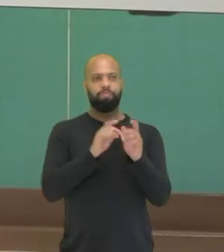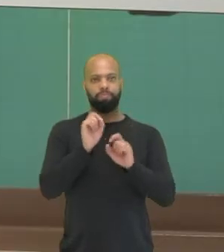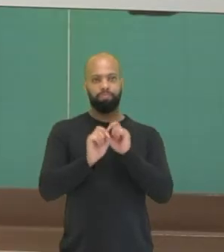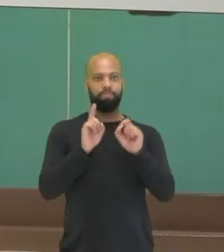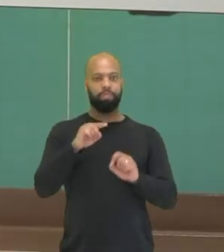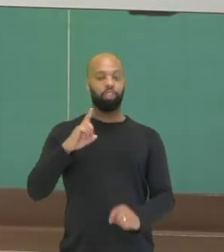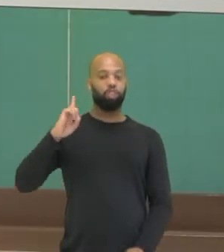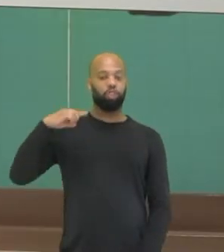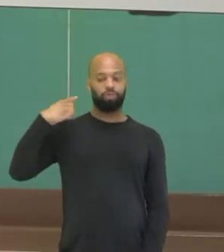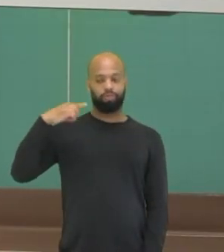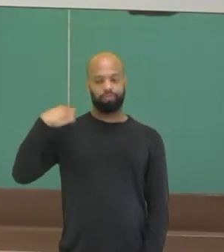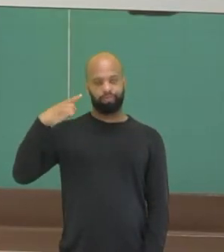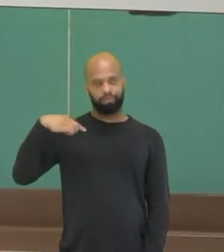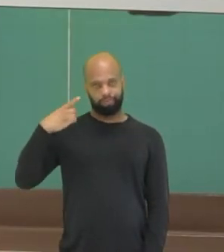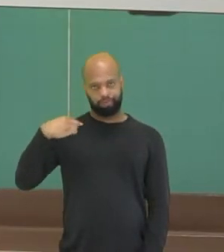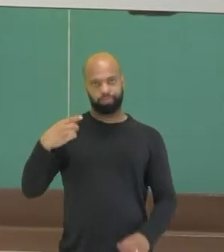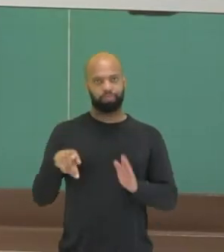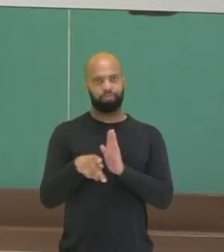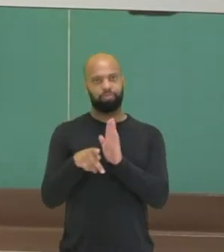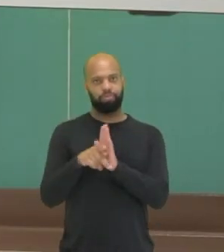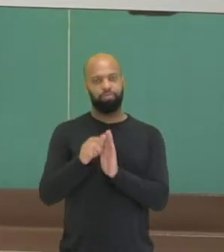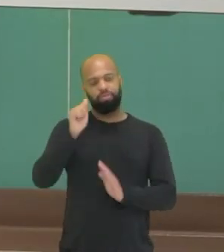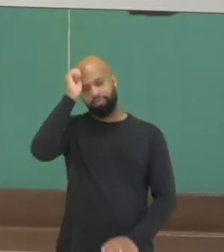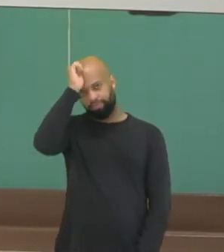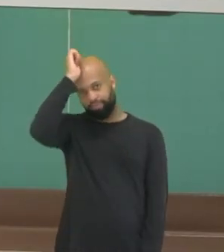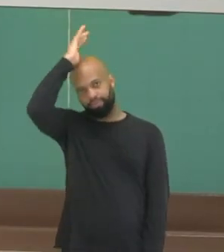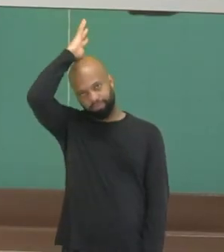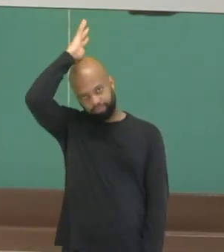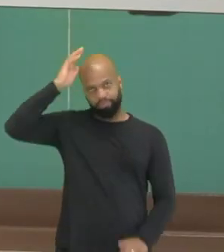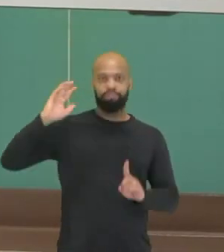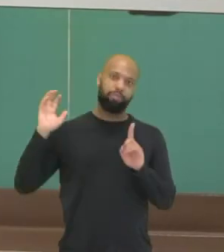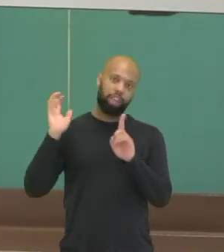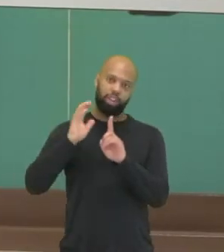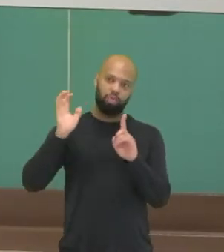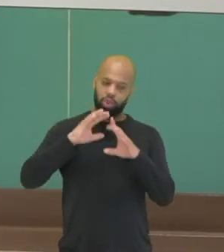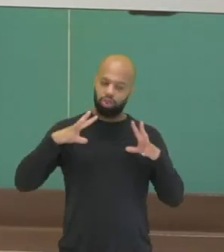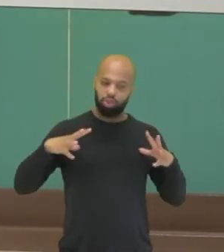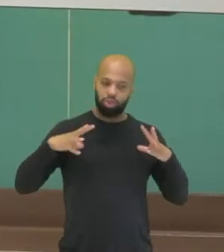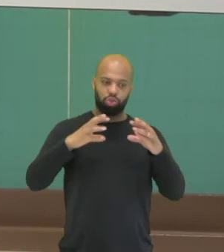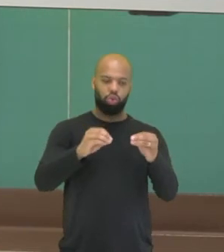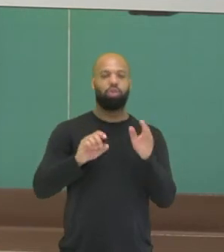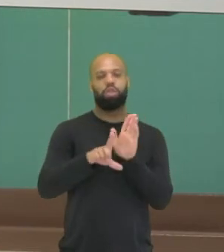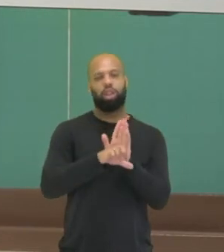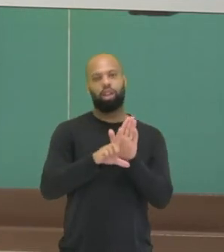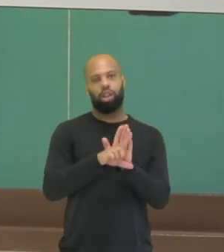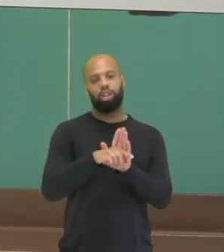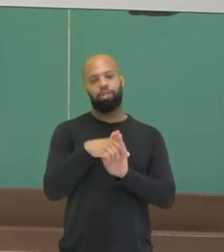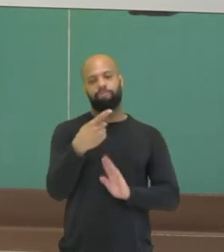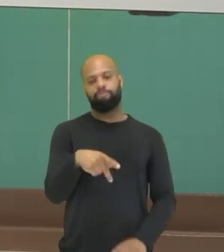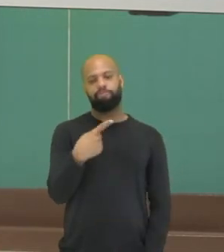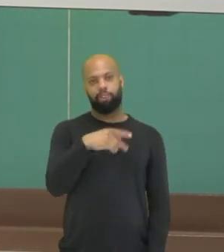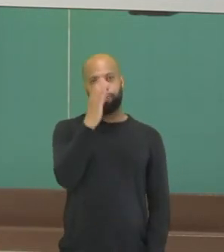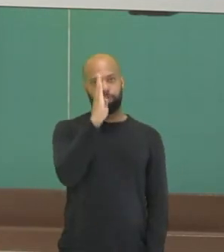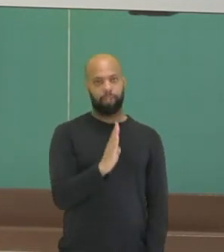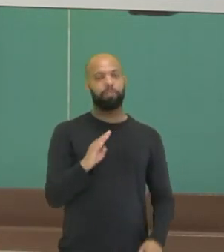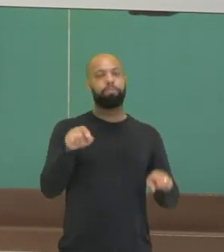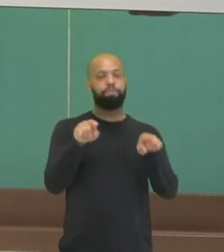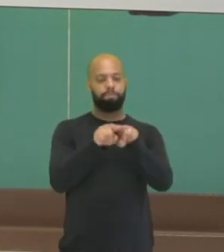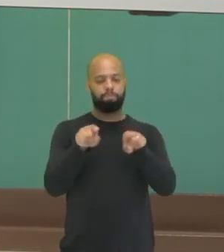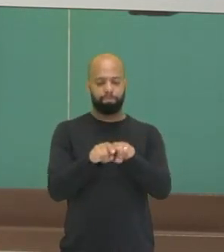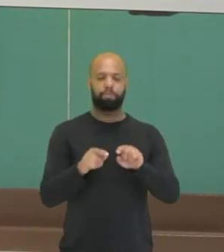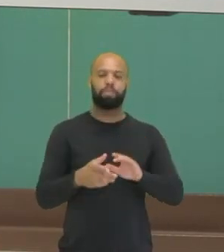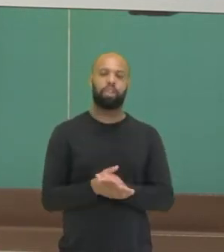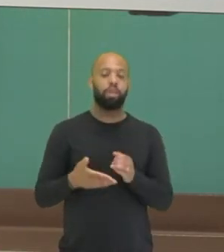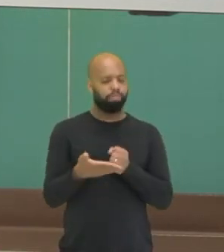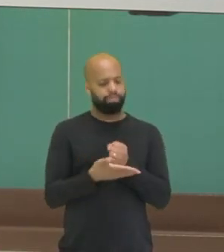direito romano. Porra! Que influenciou diretamente todos os aspectos de códigos, de jurisdição, de leis, inclusive do Brasil também. Serviu